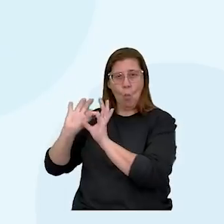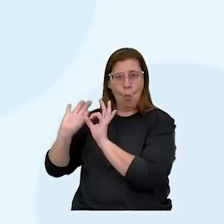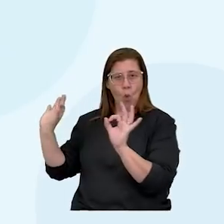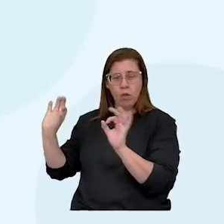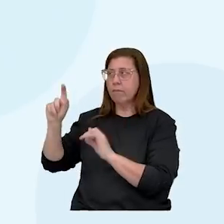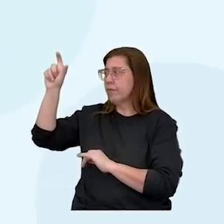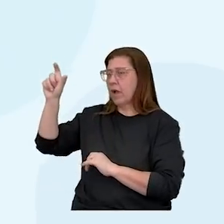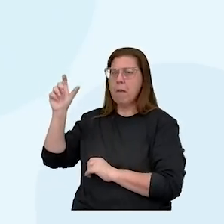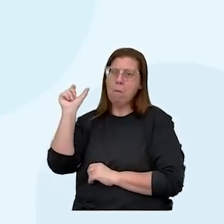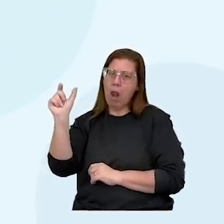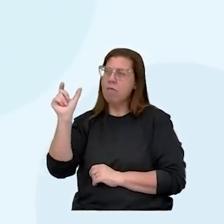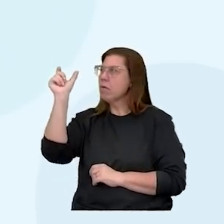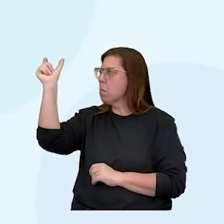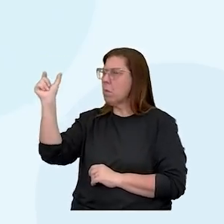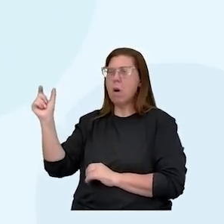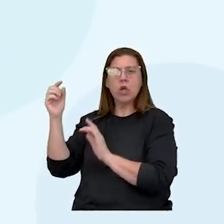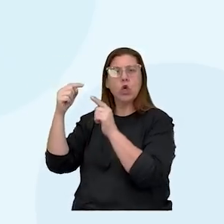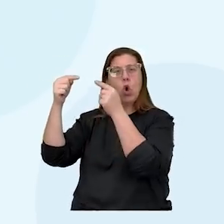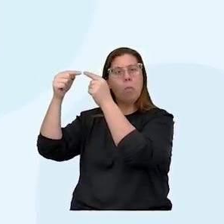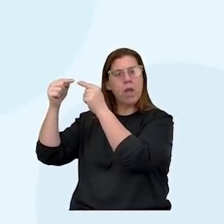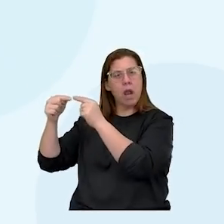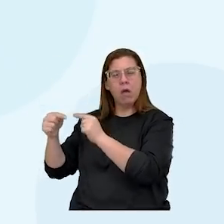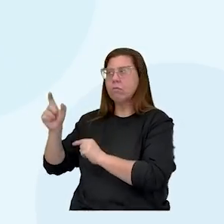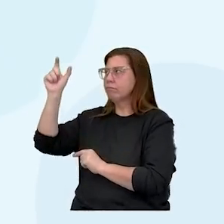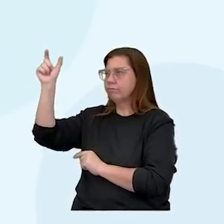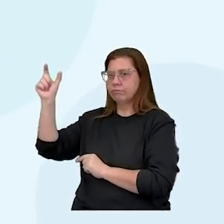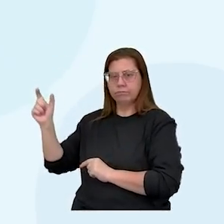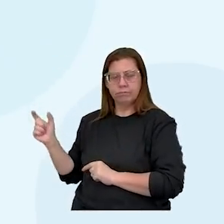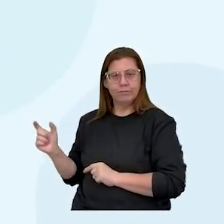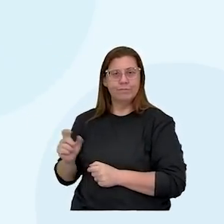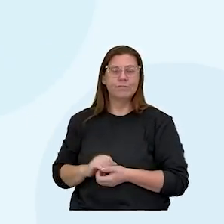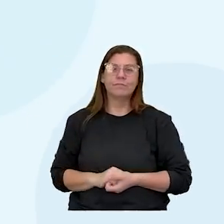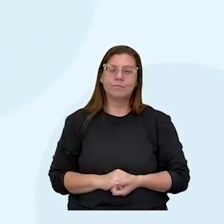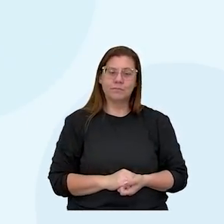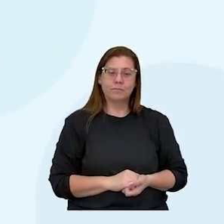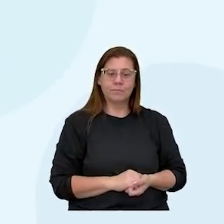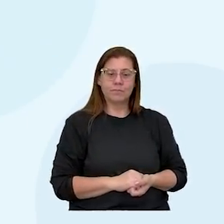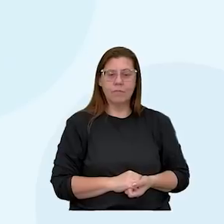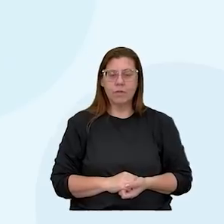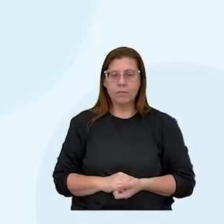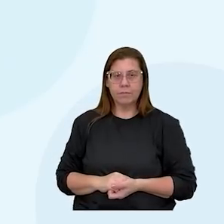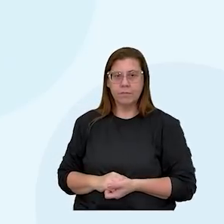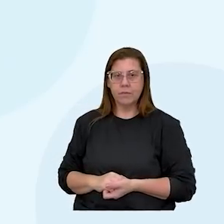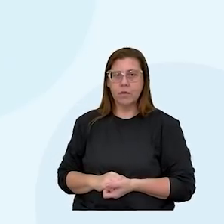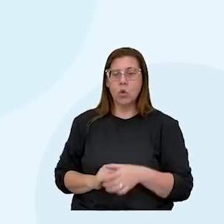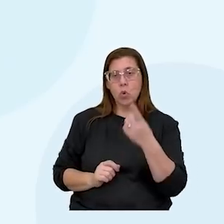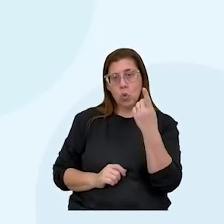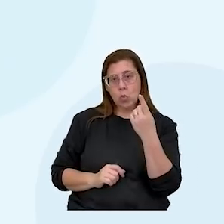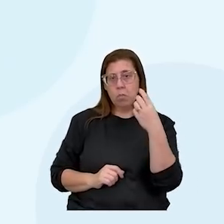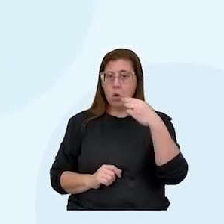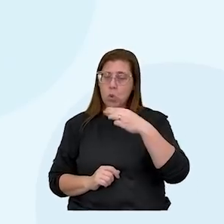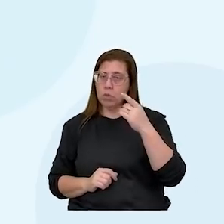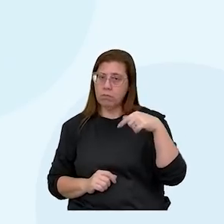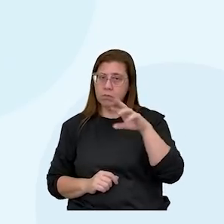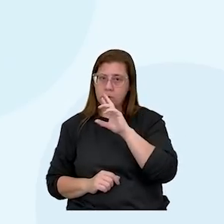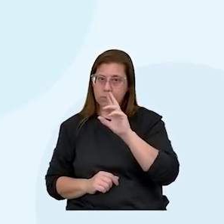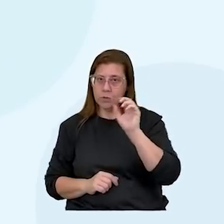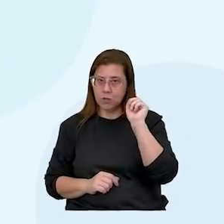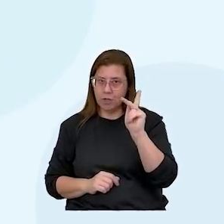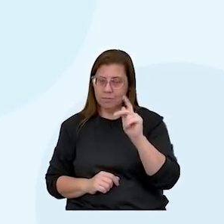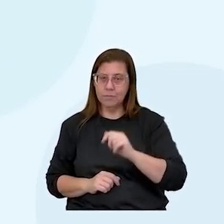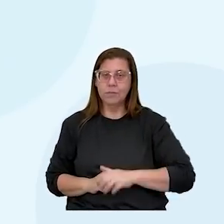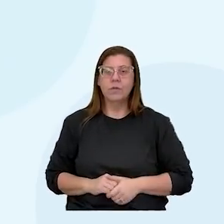debate, né, em debater ali, apresentando argumentos, ou não, eles estão pensando nessa questão de briga mesmo? Porque, por exemplo, vamos